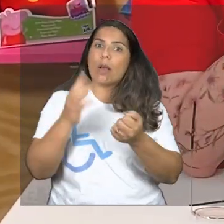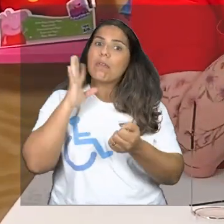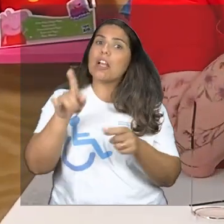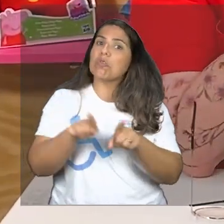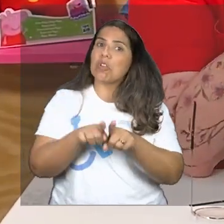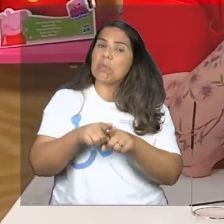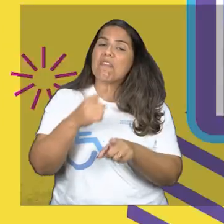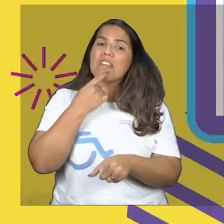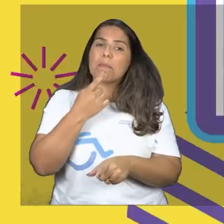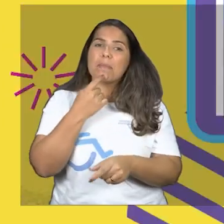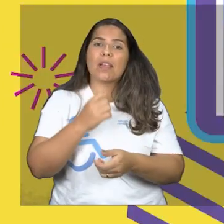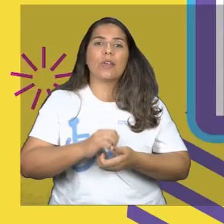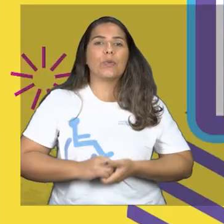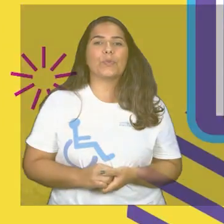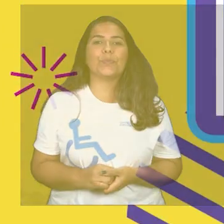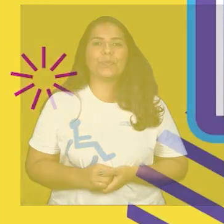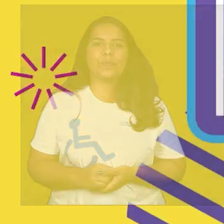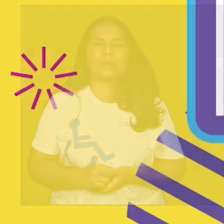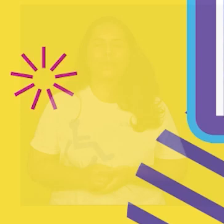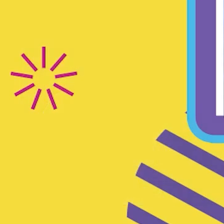legal, todo vermelho.